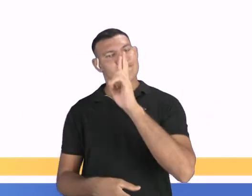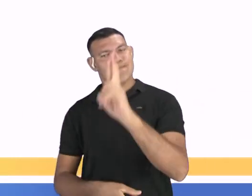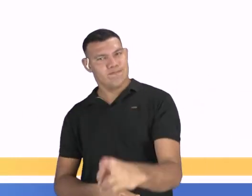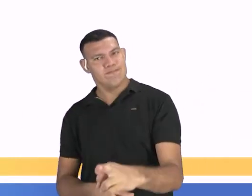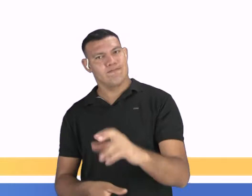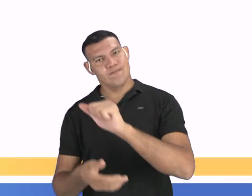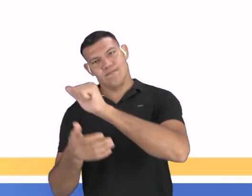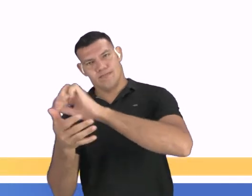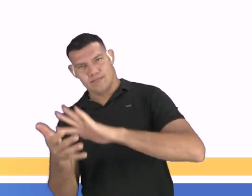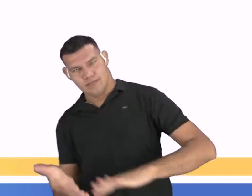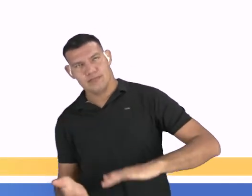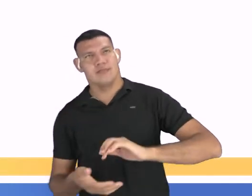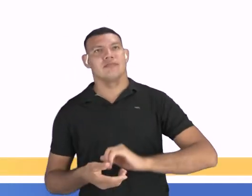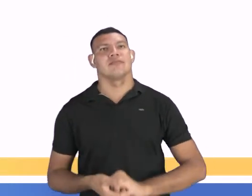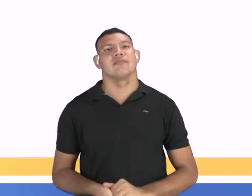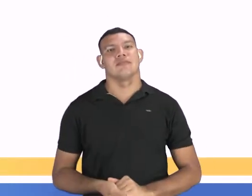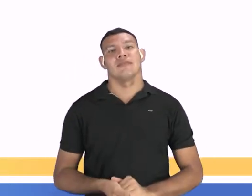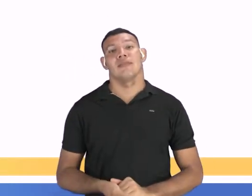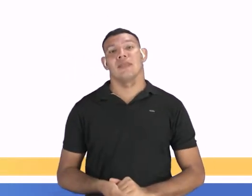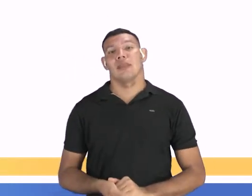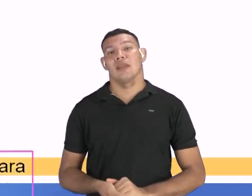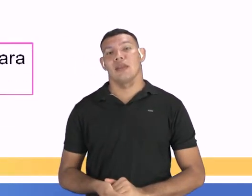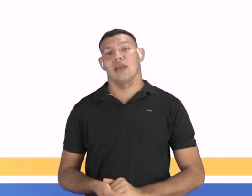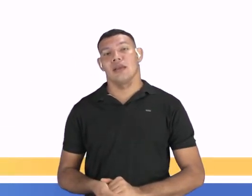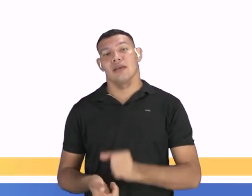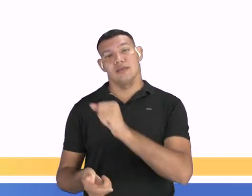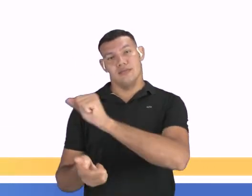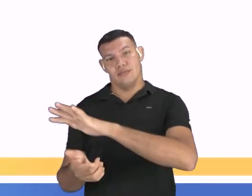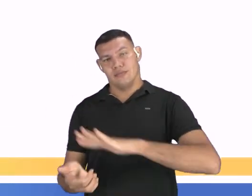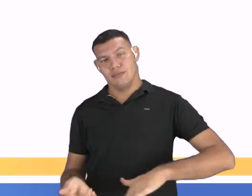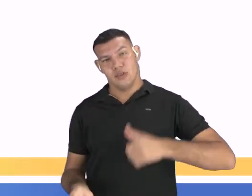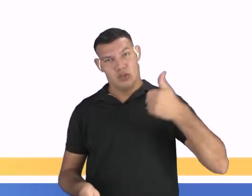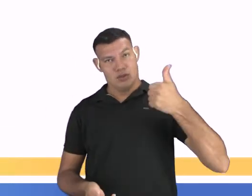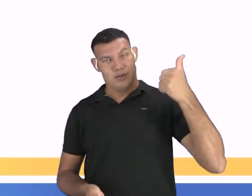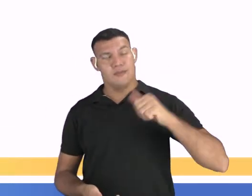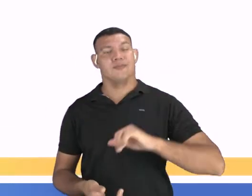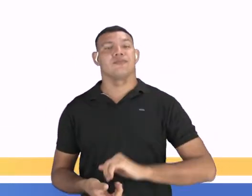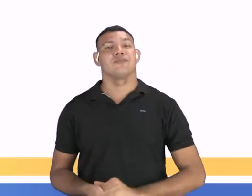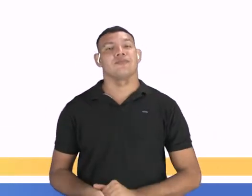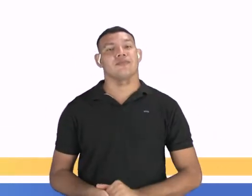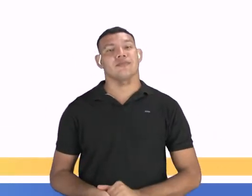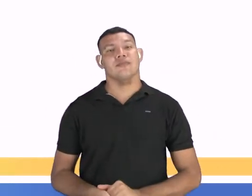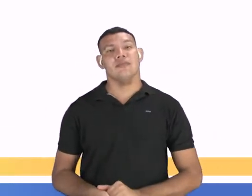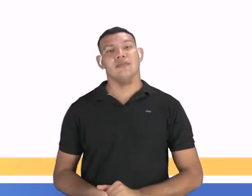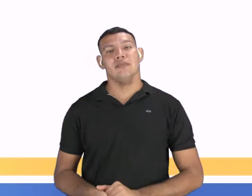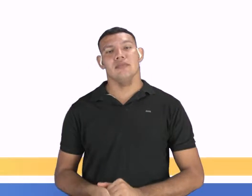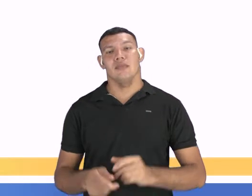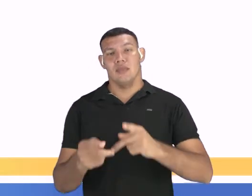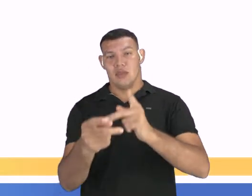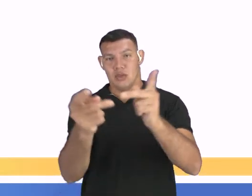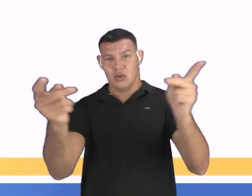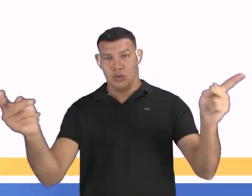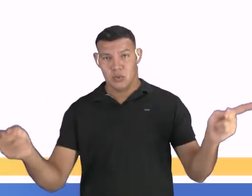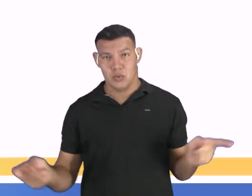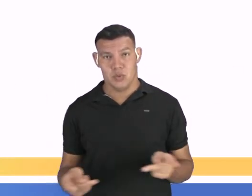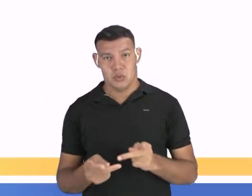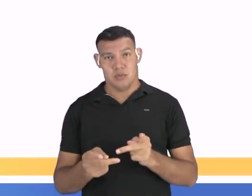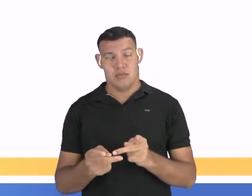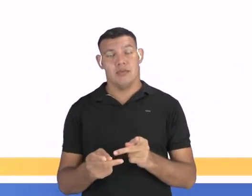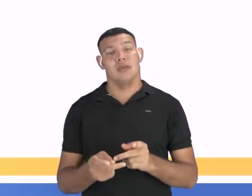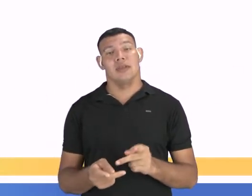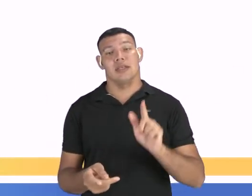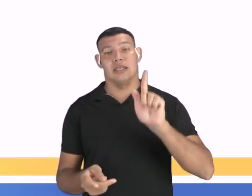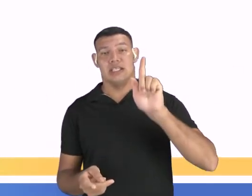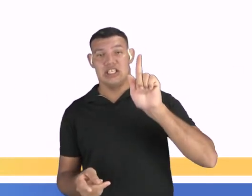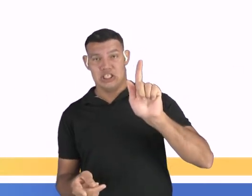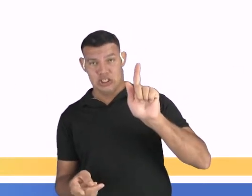de exercícios. Então, vamos lá para o exercício de número 1. Uma pizza família de 12